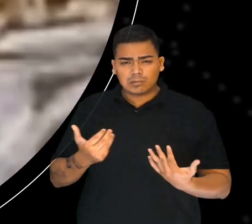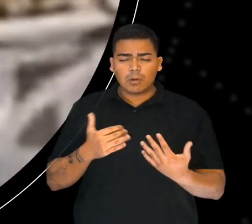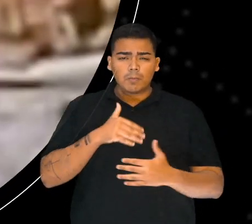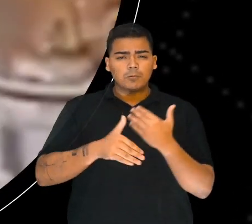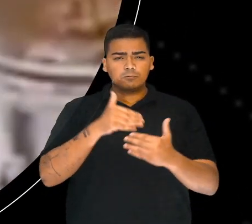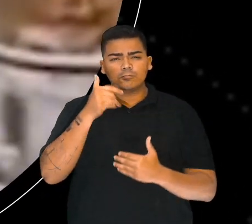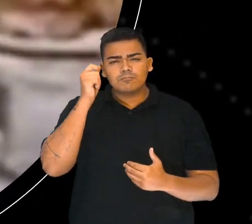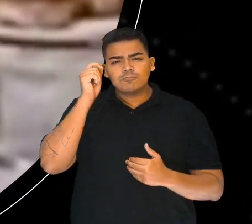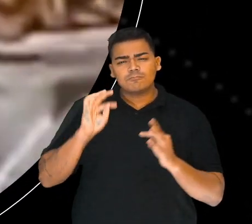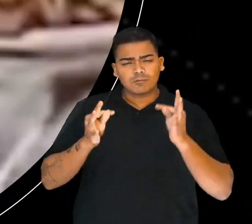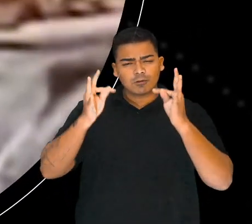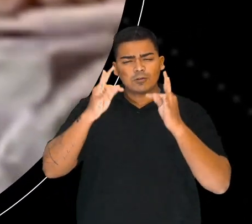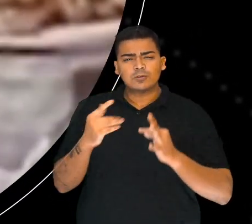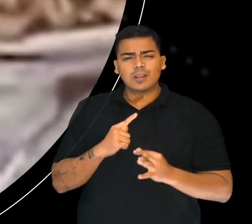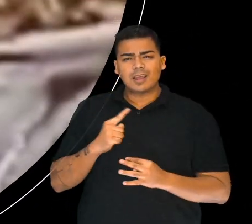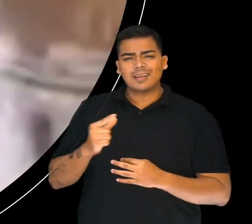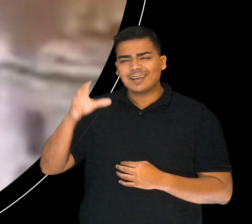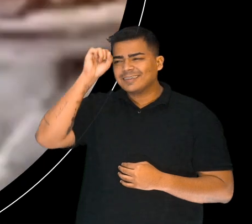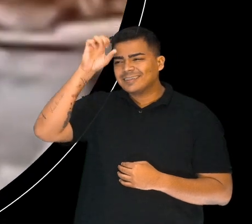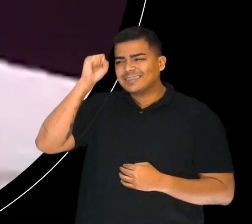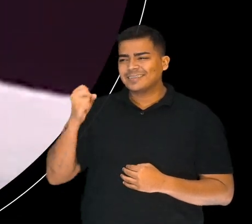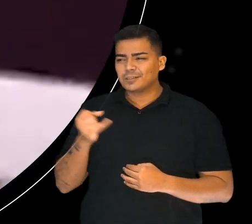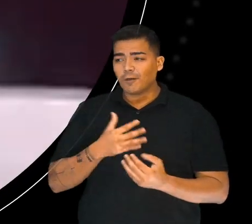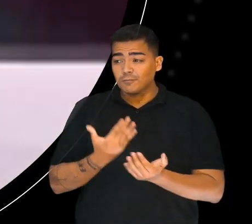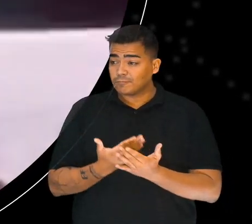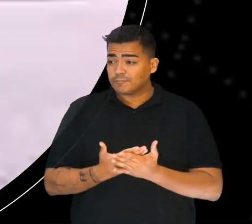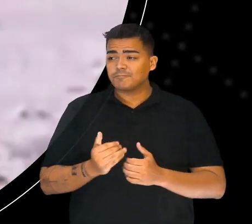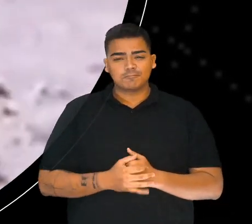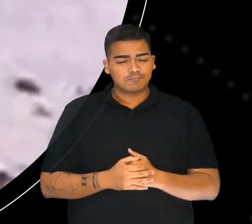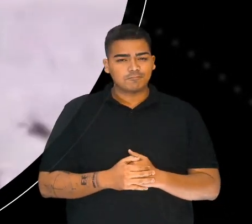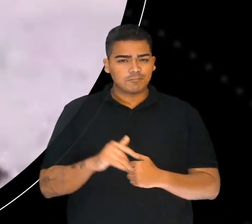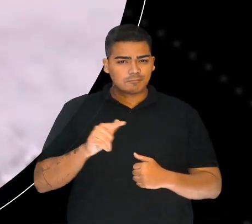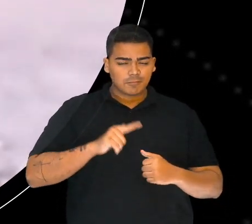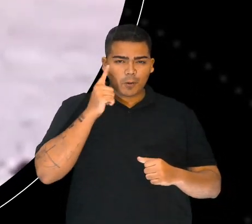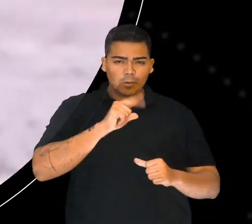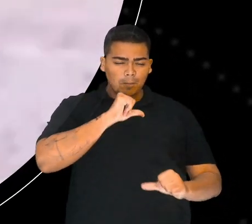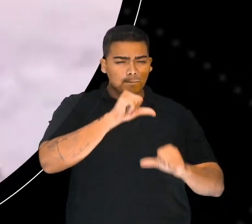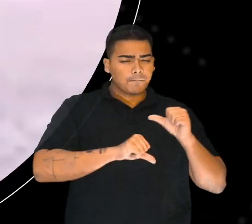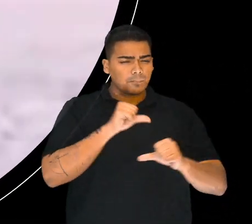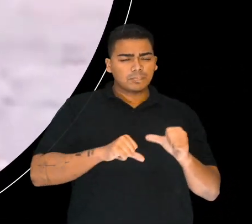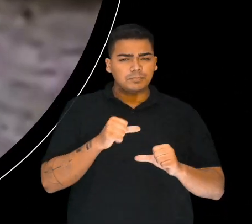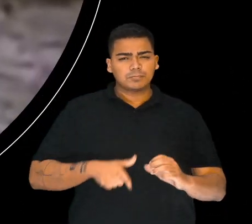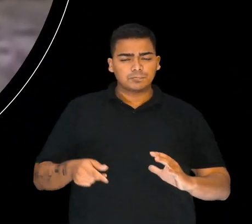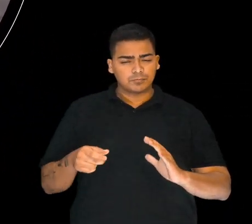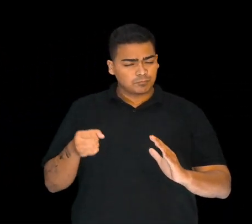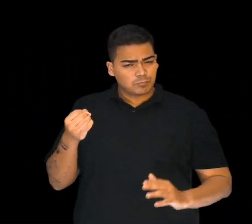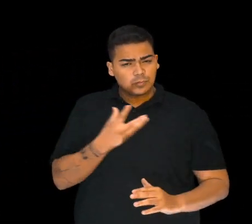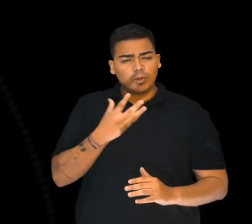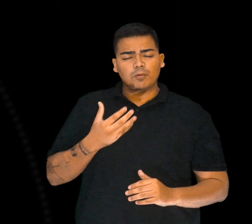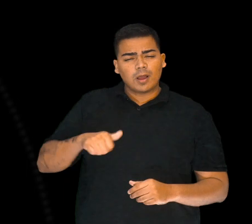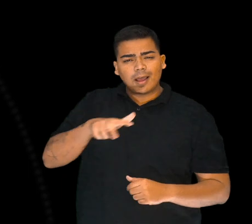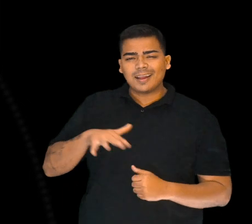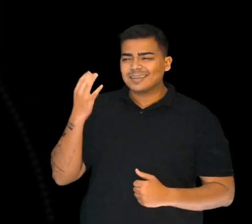qualquer coisa, ele gera conhecimento, ele cria novas teorias. Ele redefine fragmentos